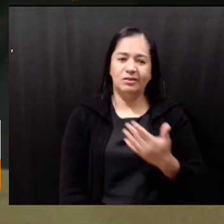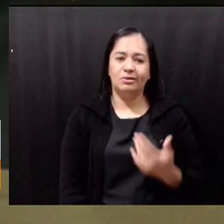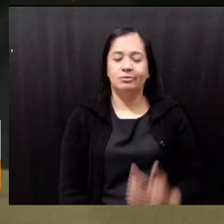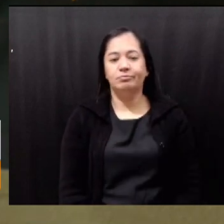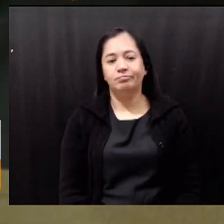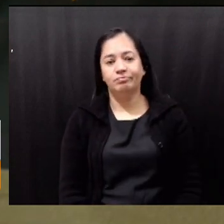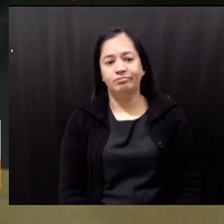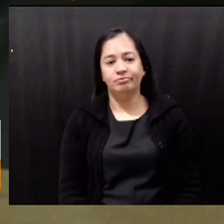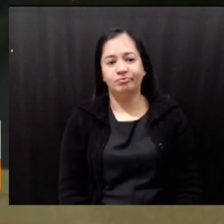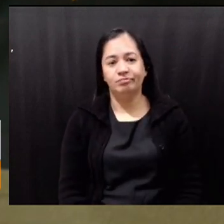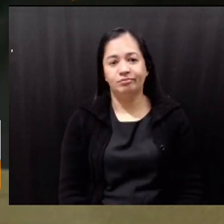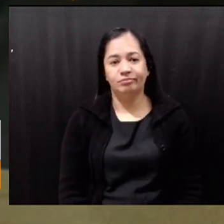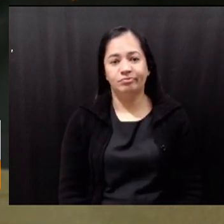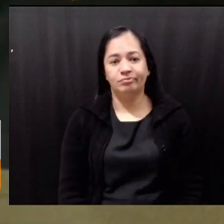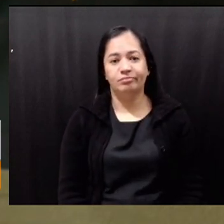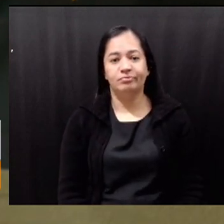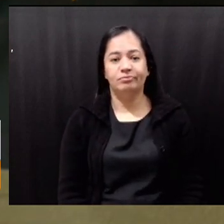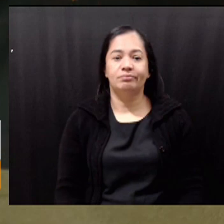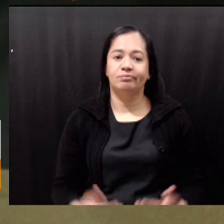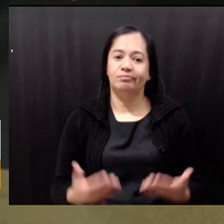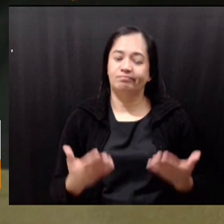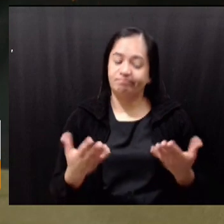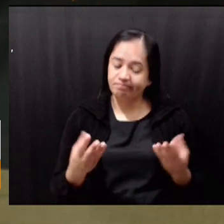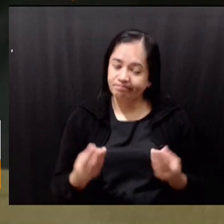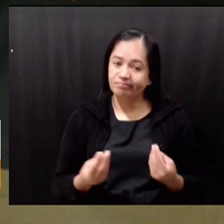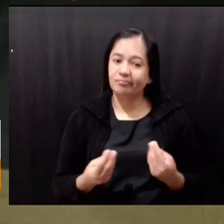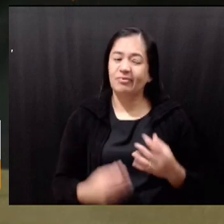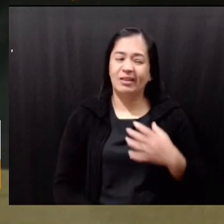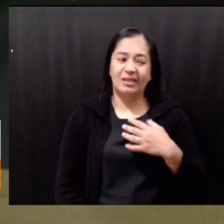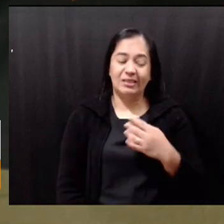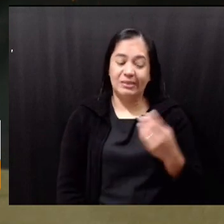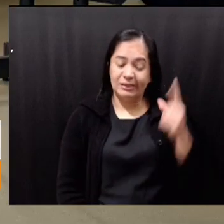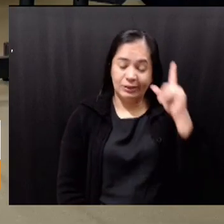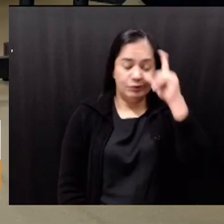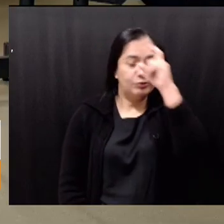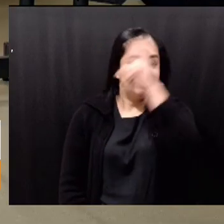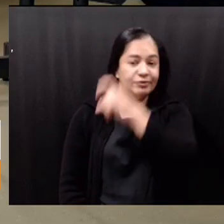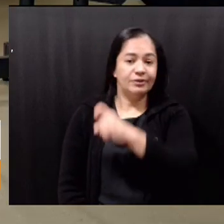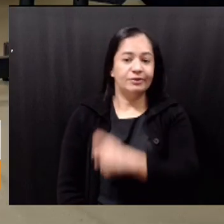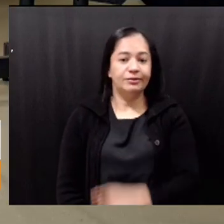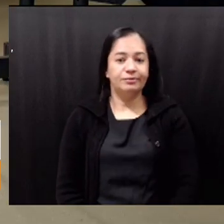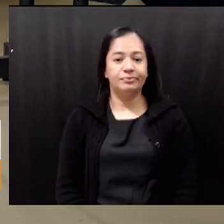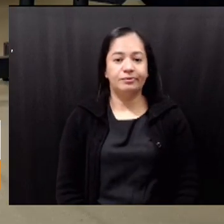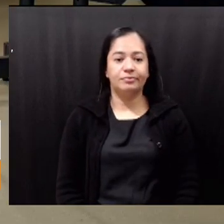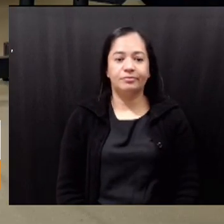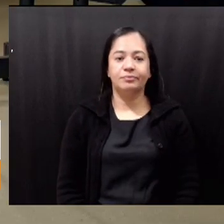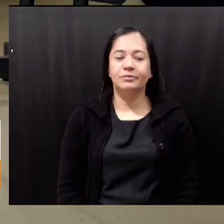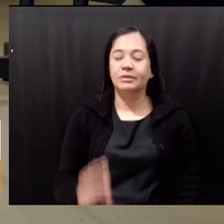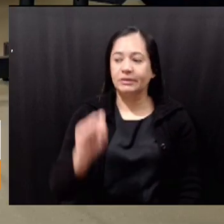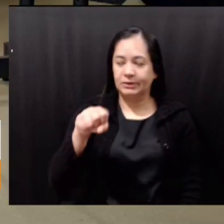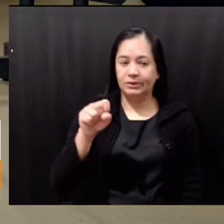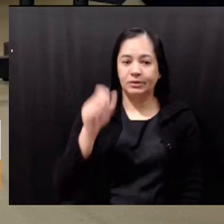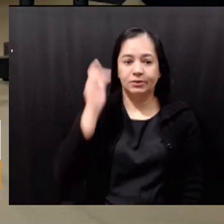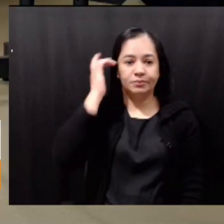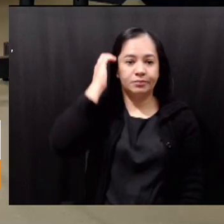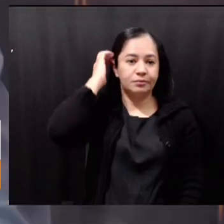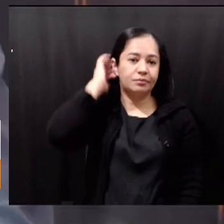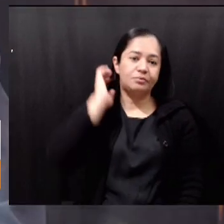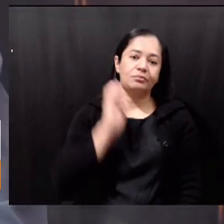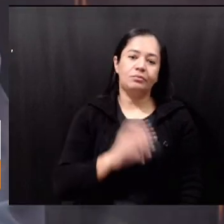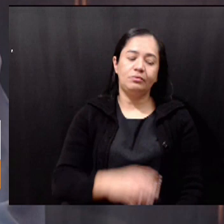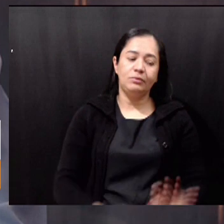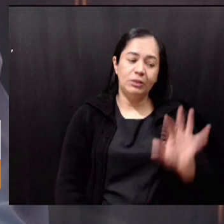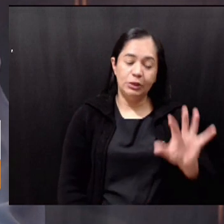como amigos, é uma situação muito delicada. Com certeza. Com certeza, é uma situação delicada,